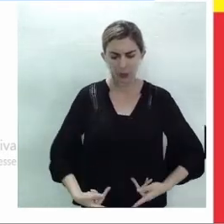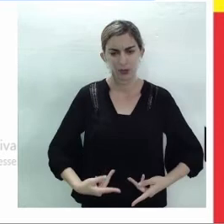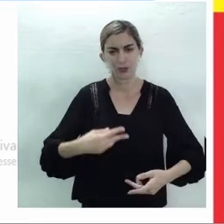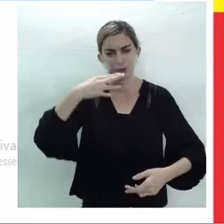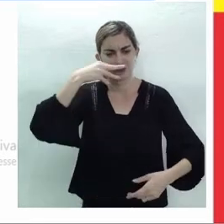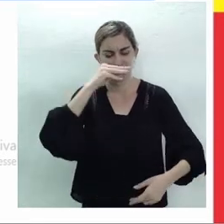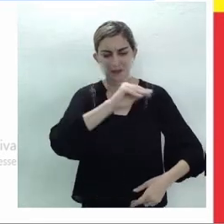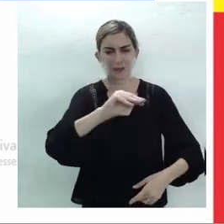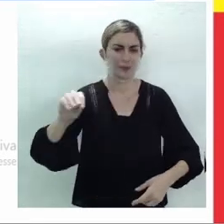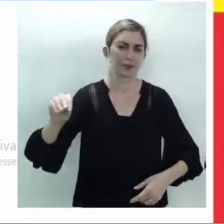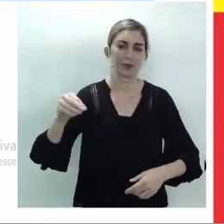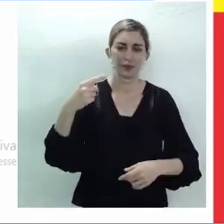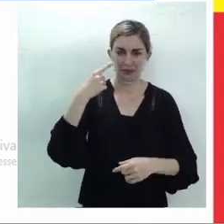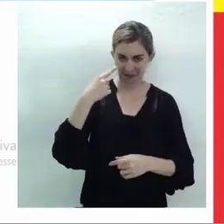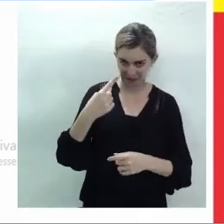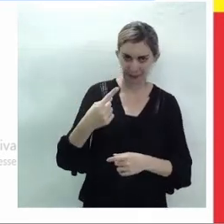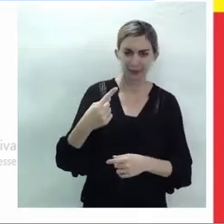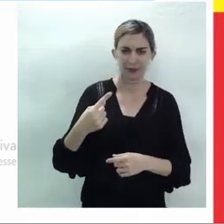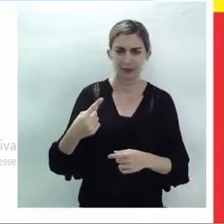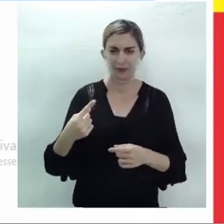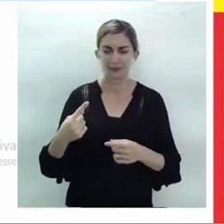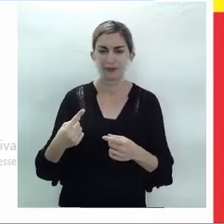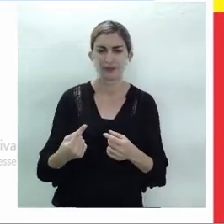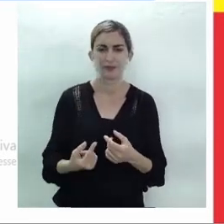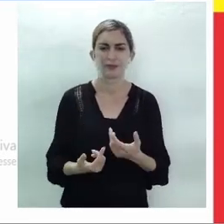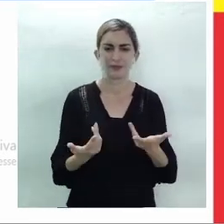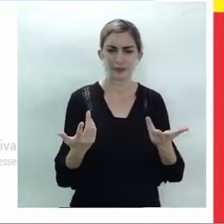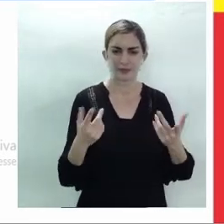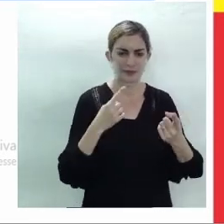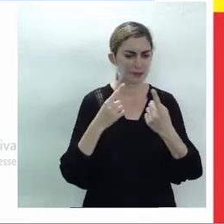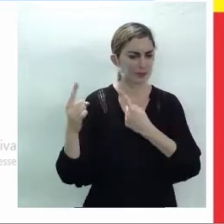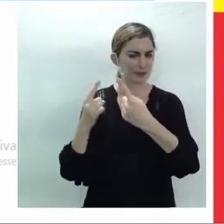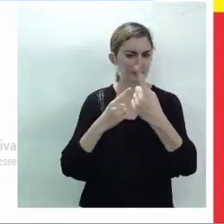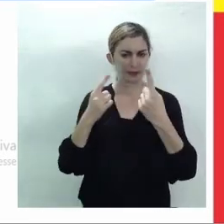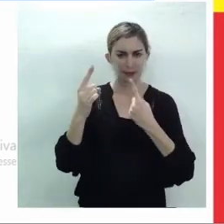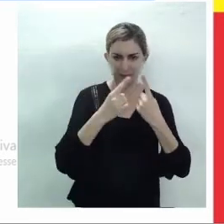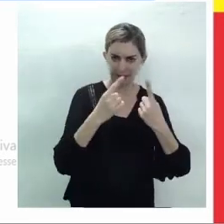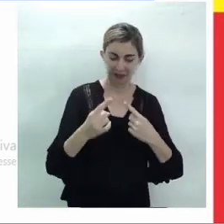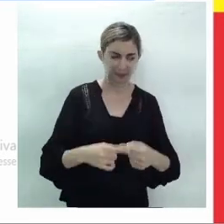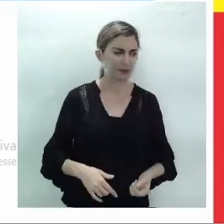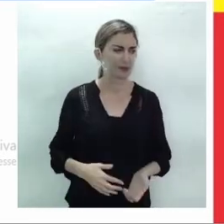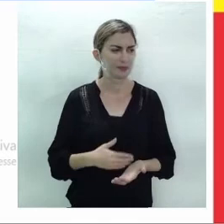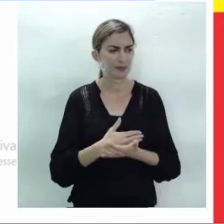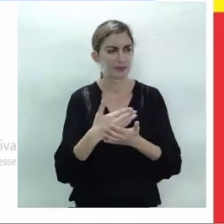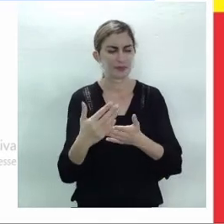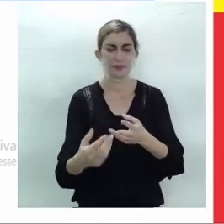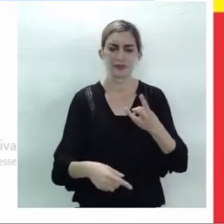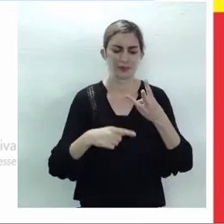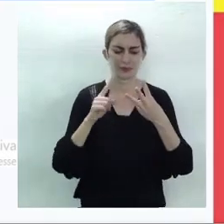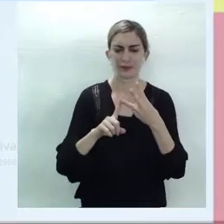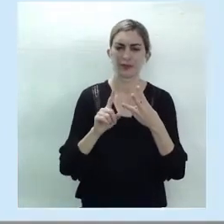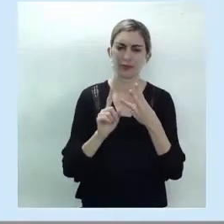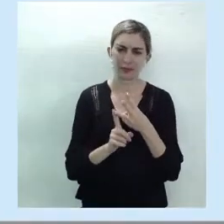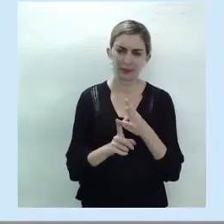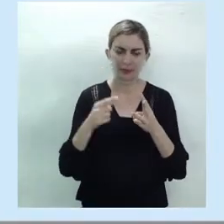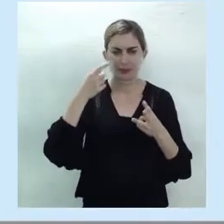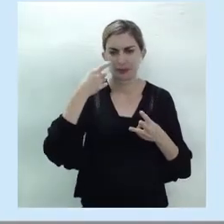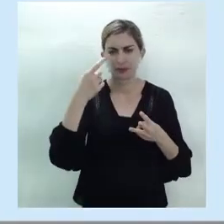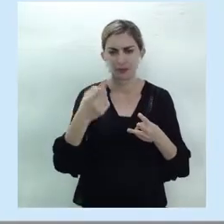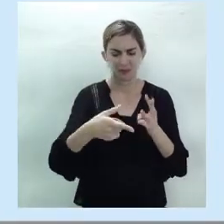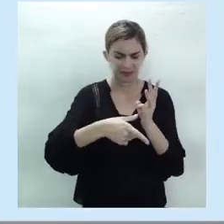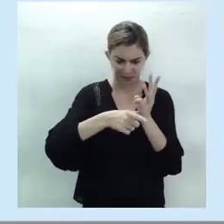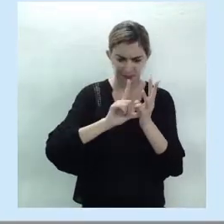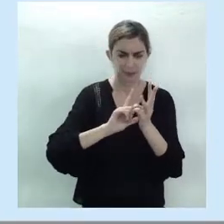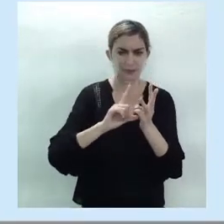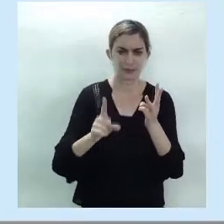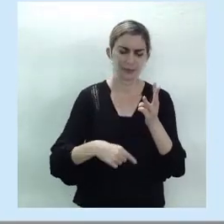o discurso, olha aqui essa questão da coexistência, do diálogo. Vamos lá aqui. O terceiro, veja só,